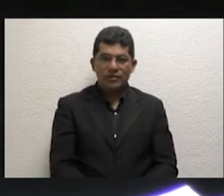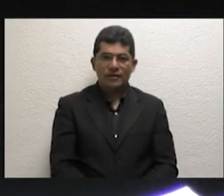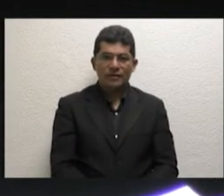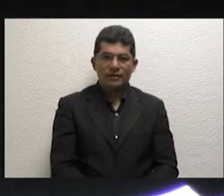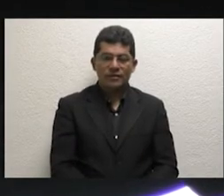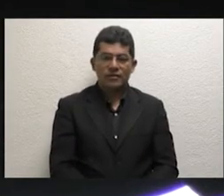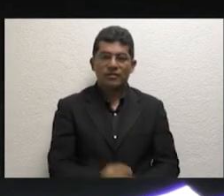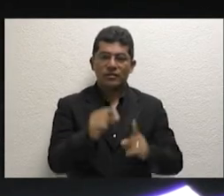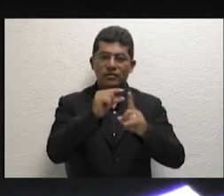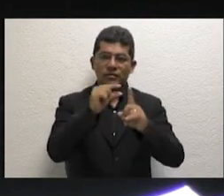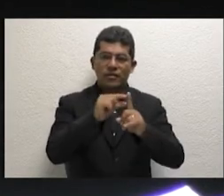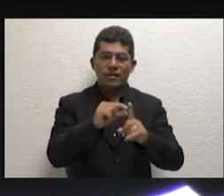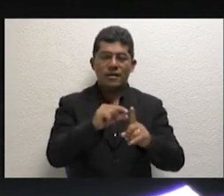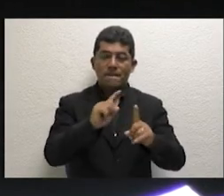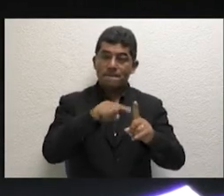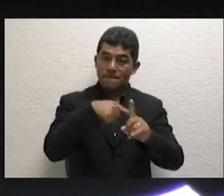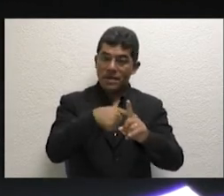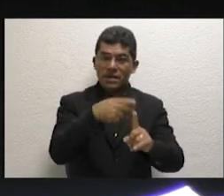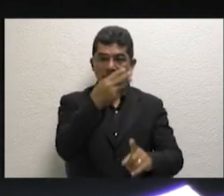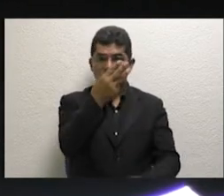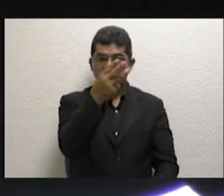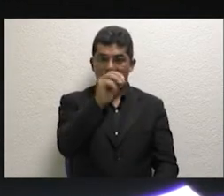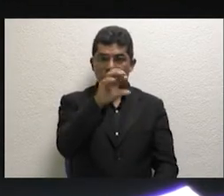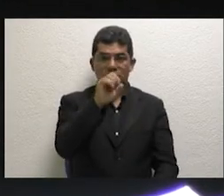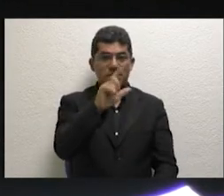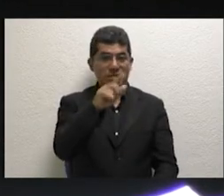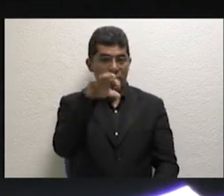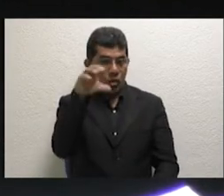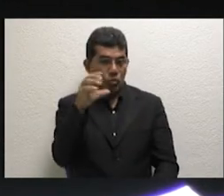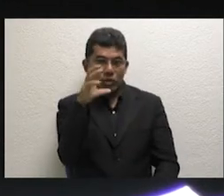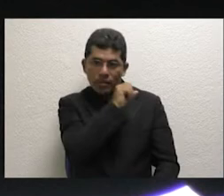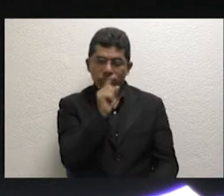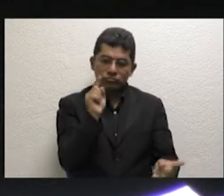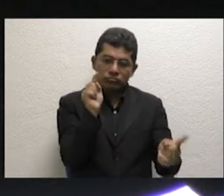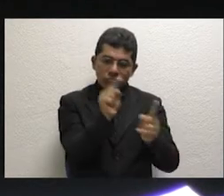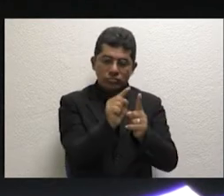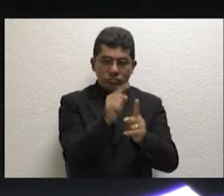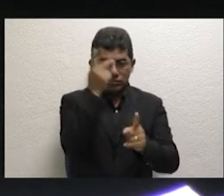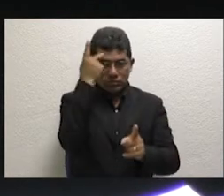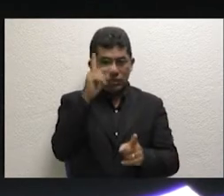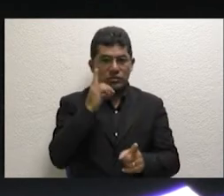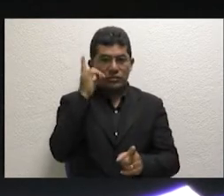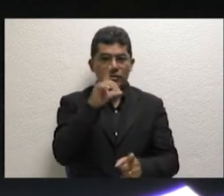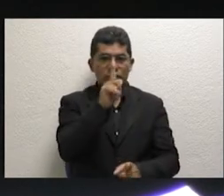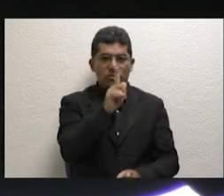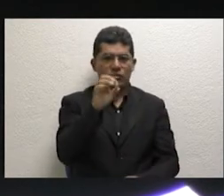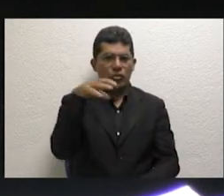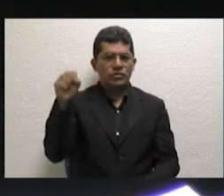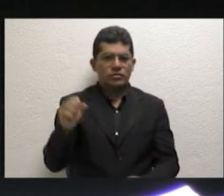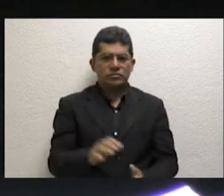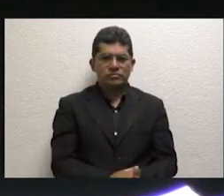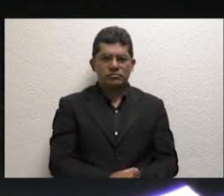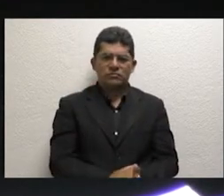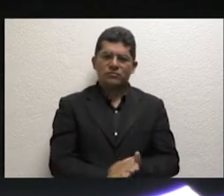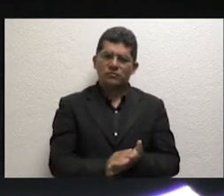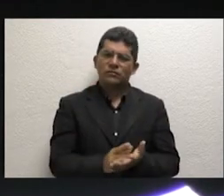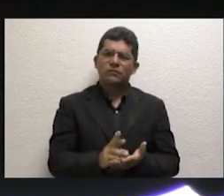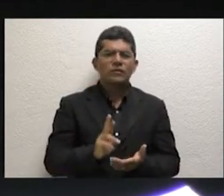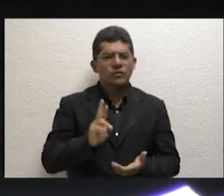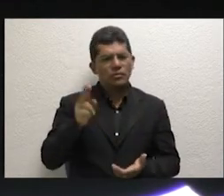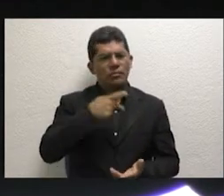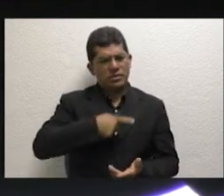concedo mais 30 segundos para conclusão do deputado doutor gomes senhor presidente eu queria